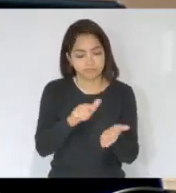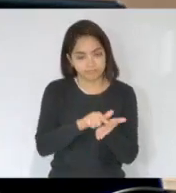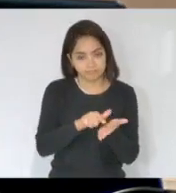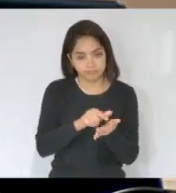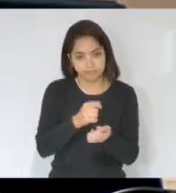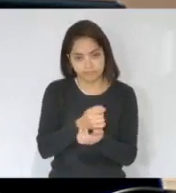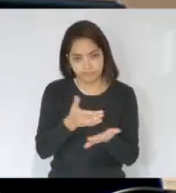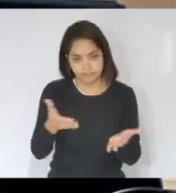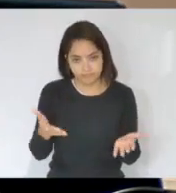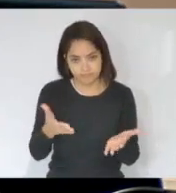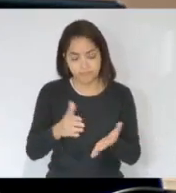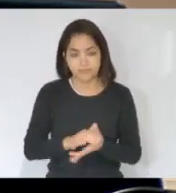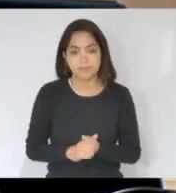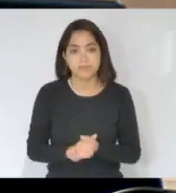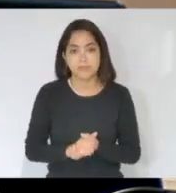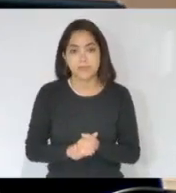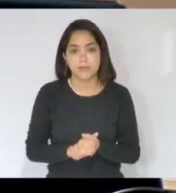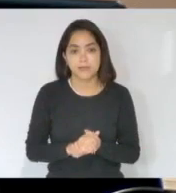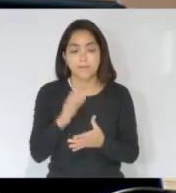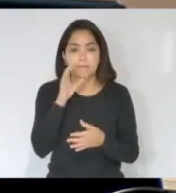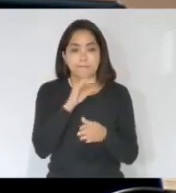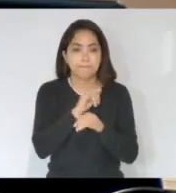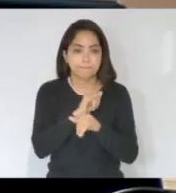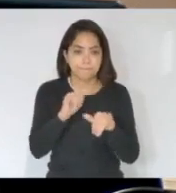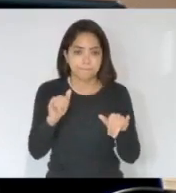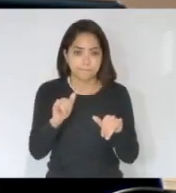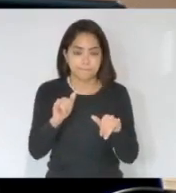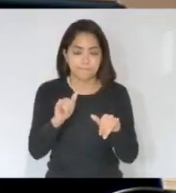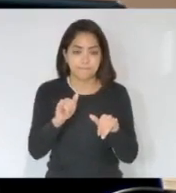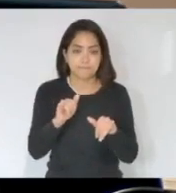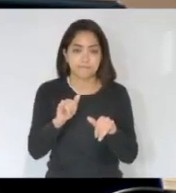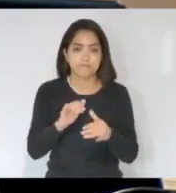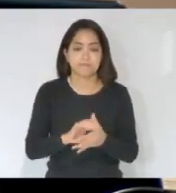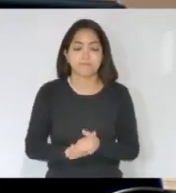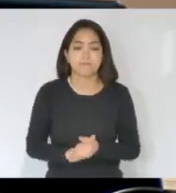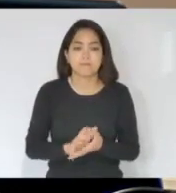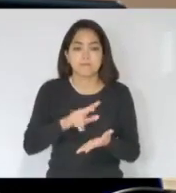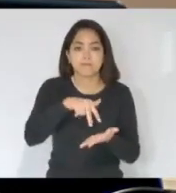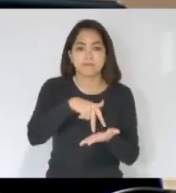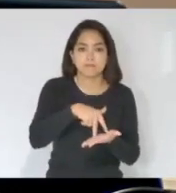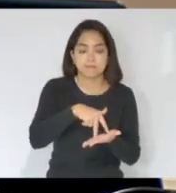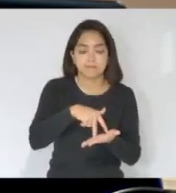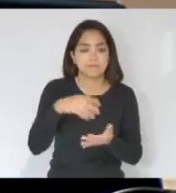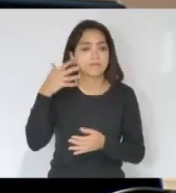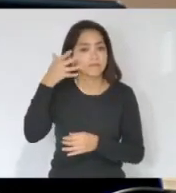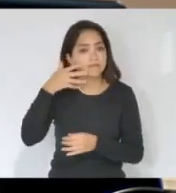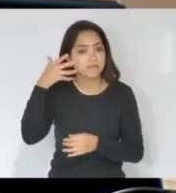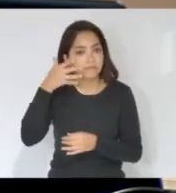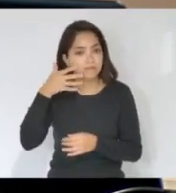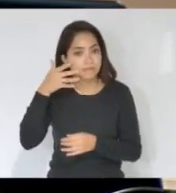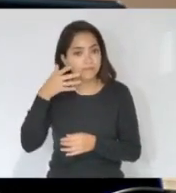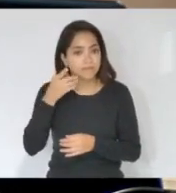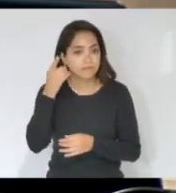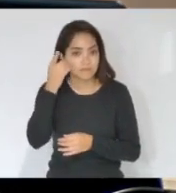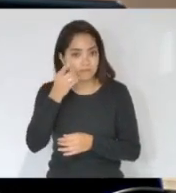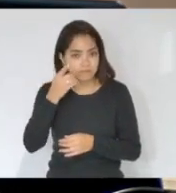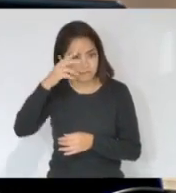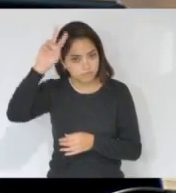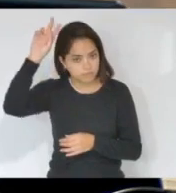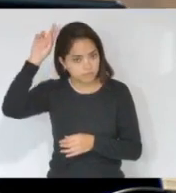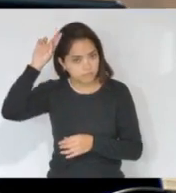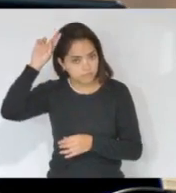distribuição. Breves comunicações. Ocupou a tribuna o senhor deputado doutor Vicente Caro